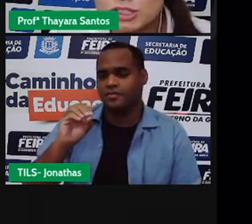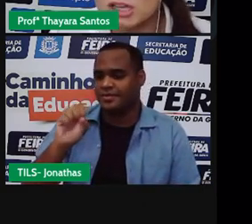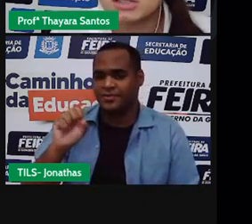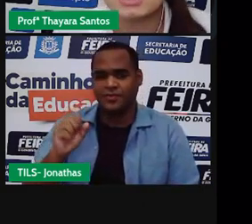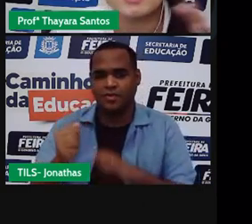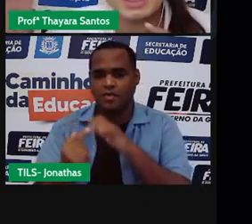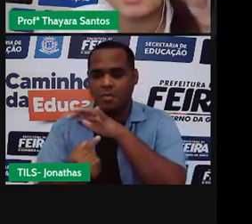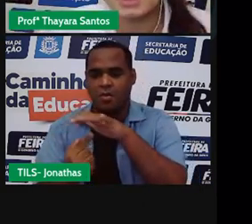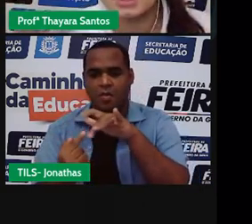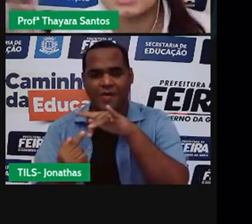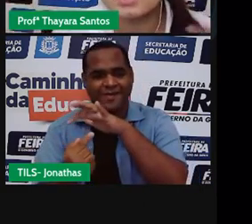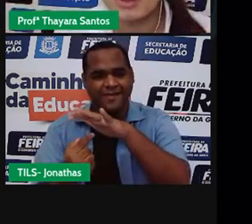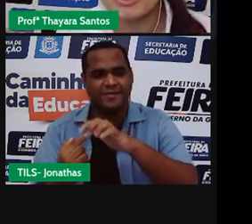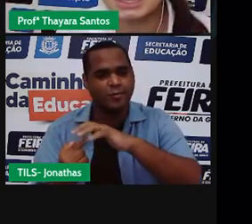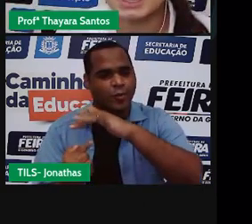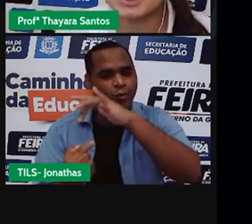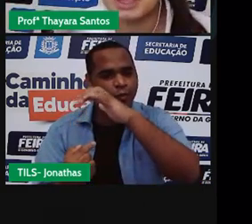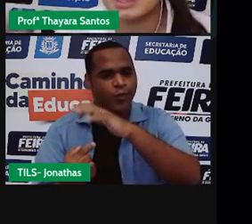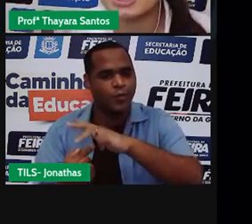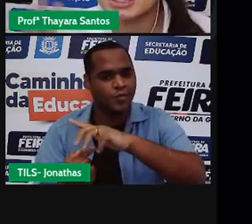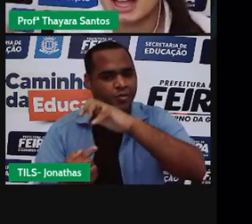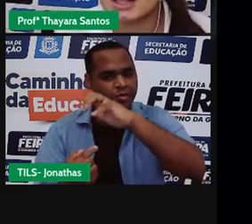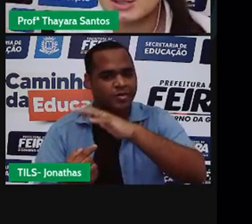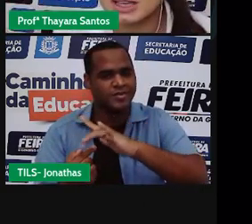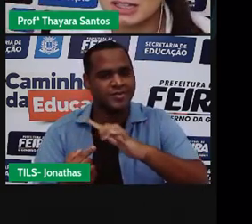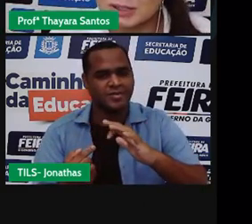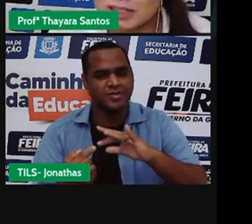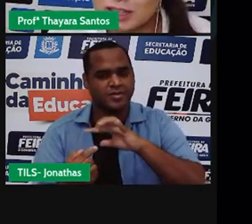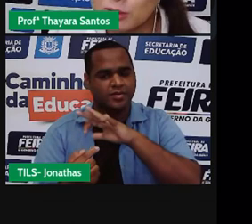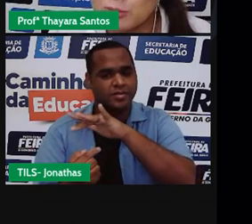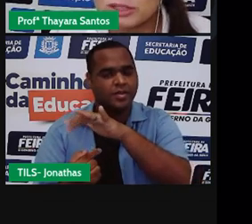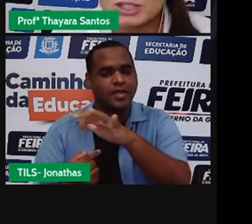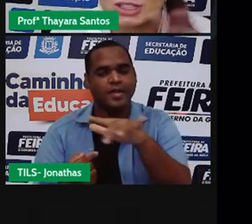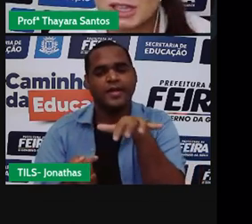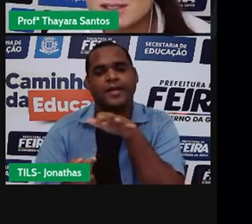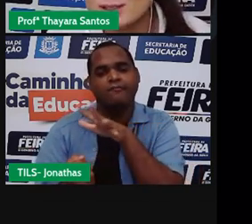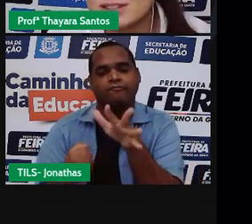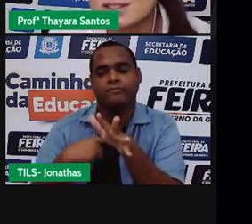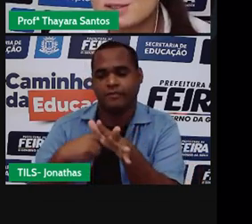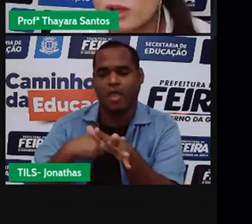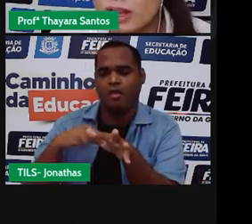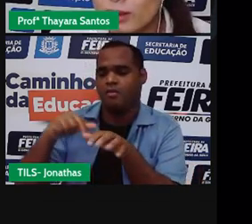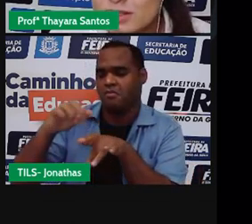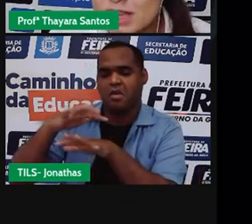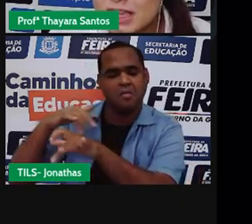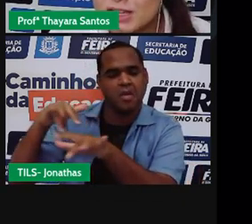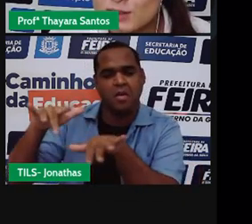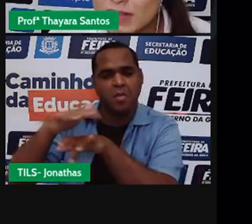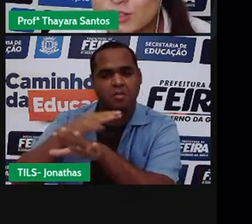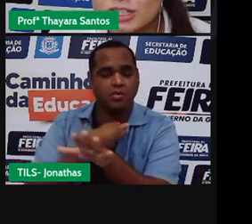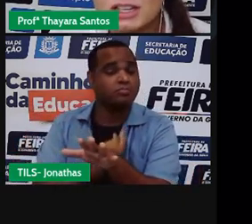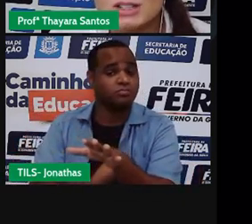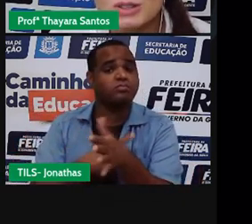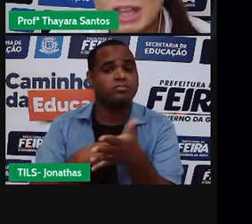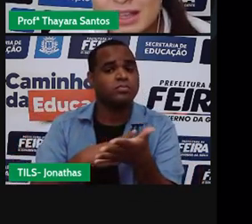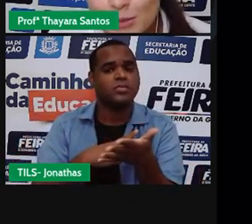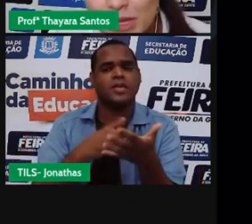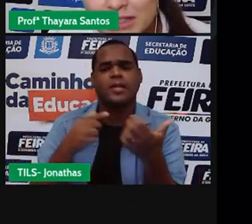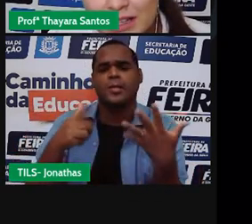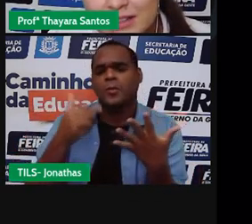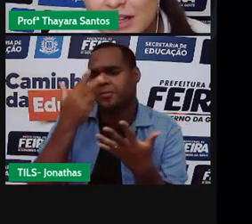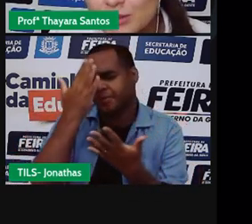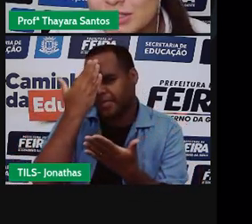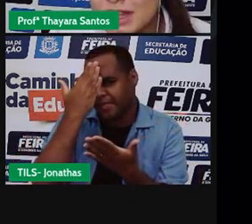estão distantes e bem se movimentando, bem agitados aí. Tá tendo muita agitação entre essas moléculas. Isso está indicando que